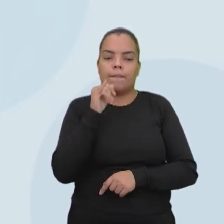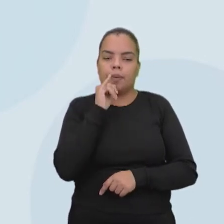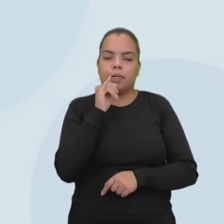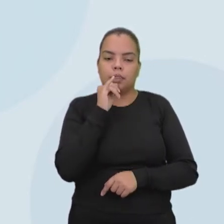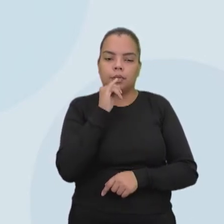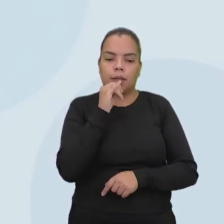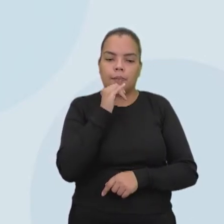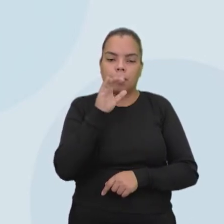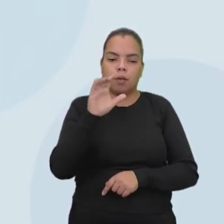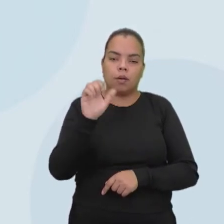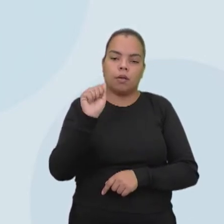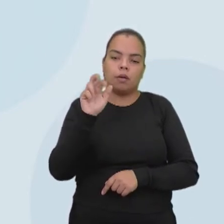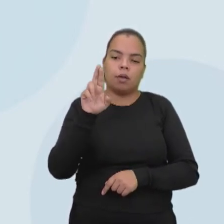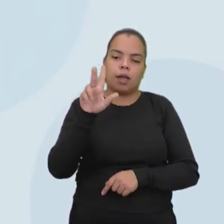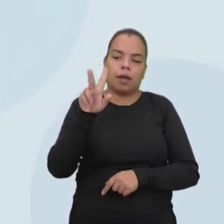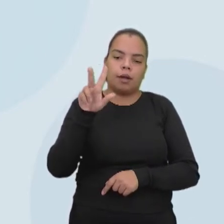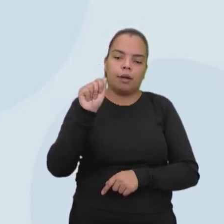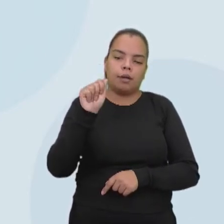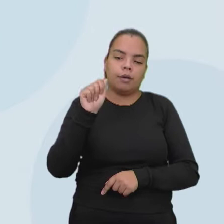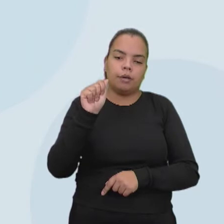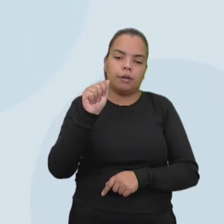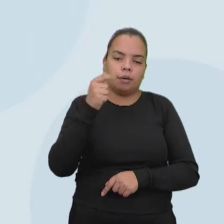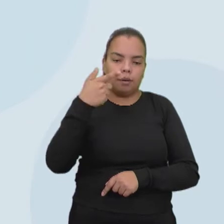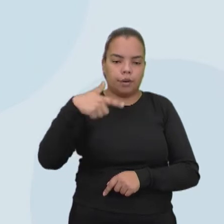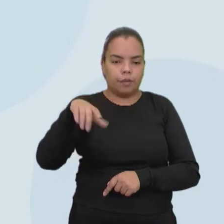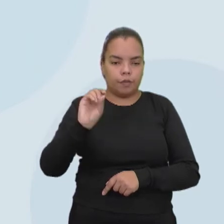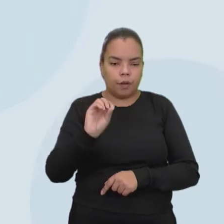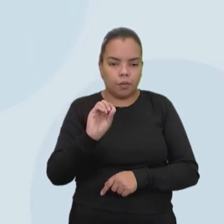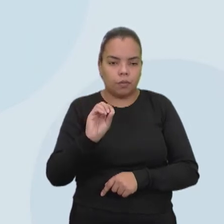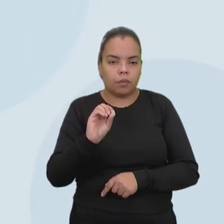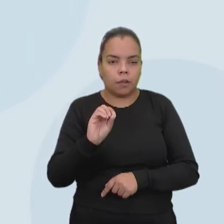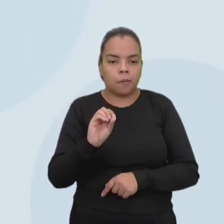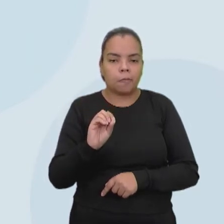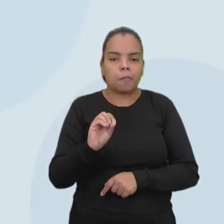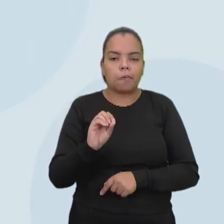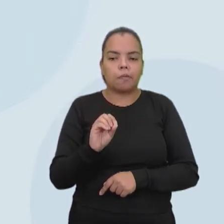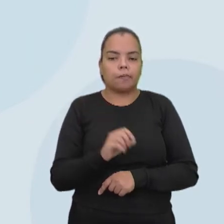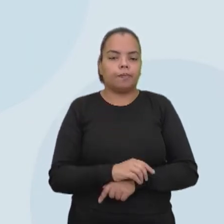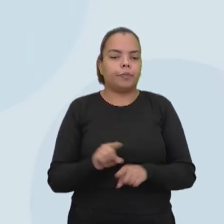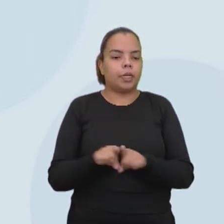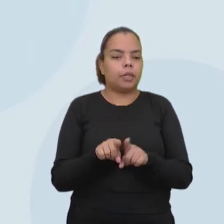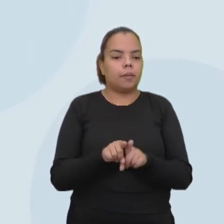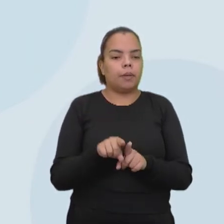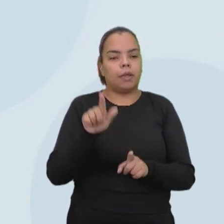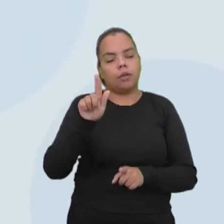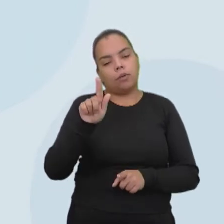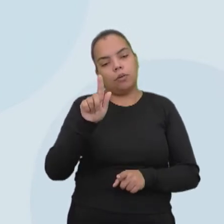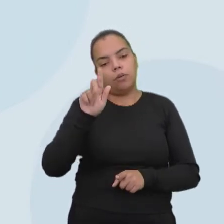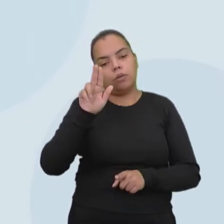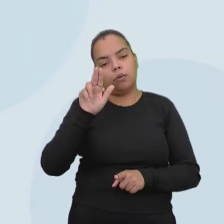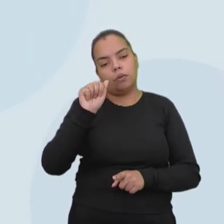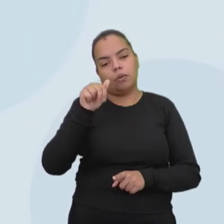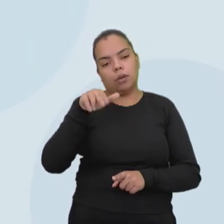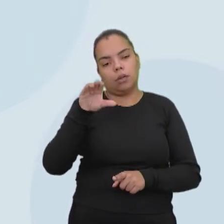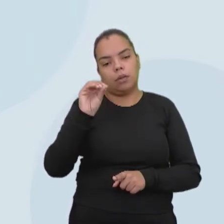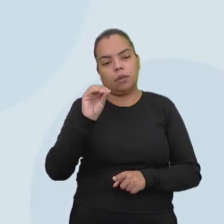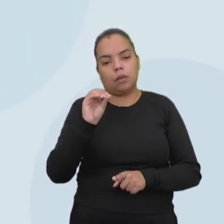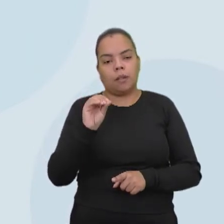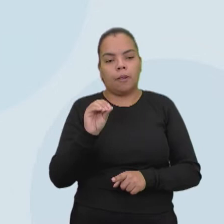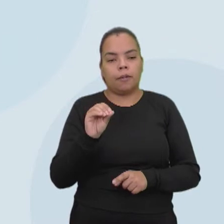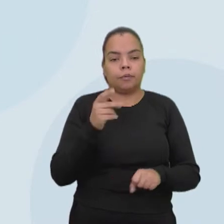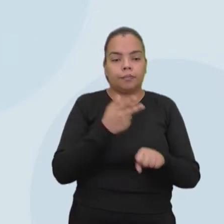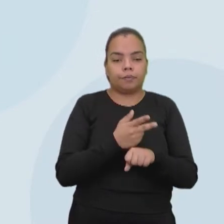rochas sedimentares químicas são formadas principalmente por carbonatos, sulfatos, sílicas,